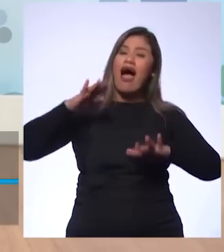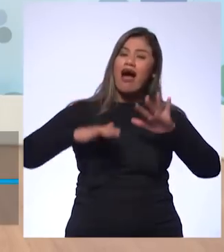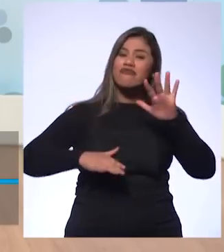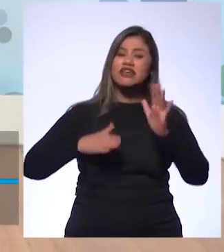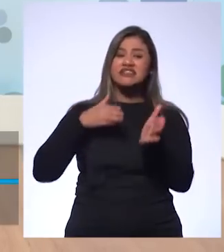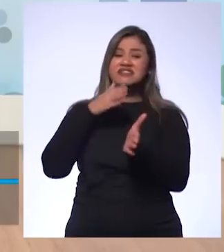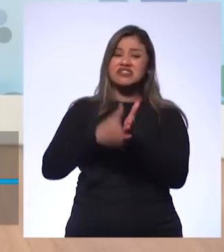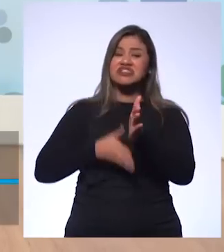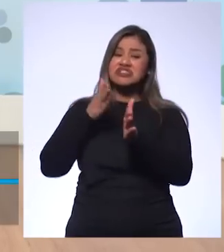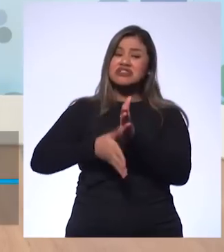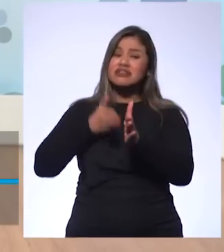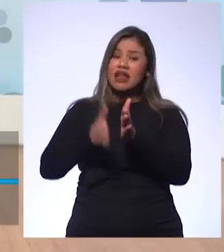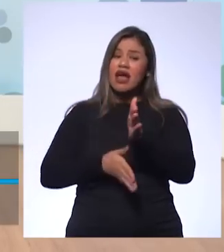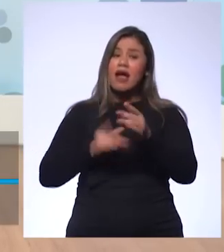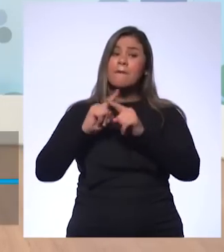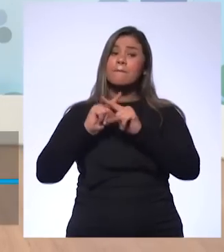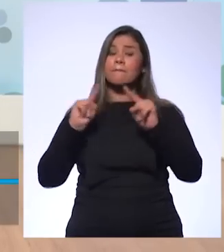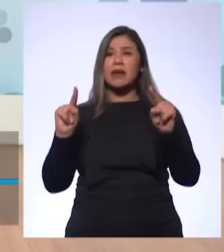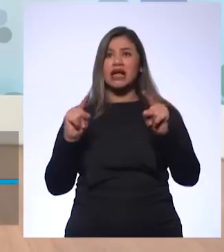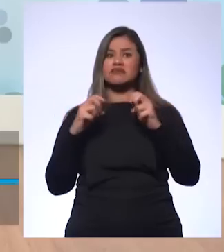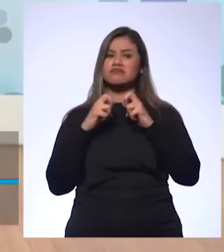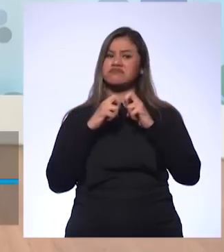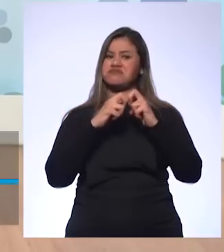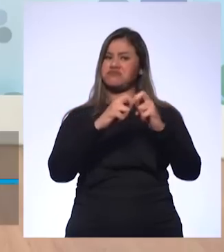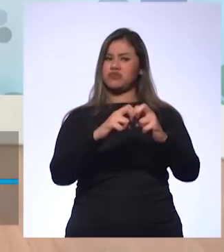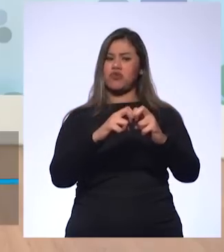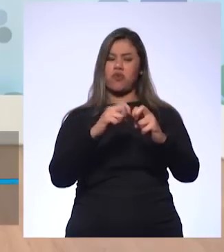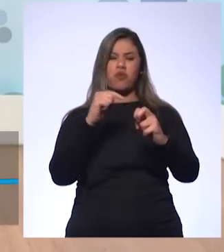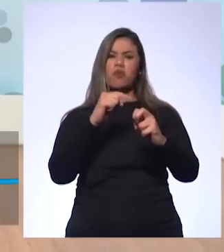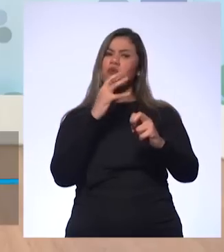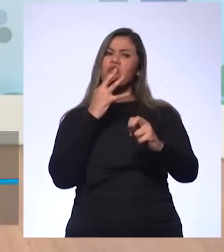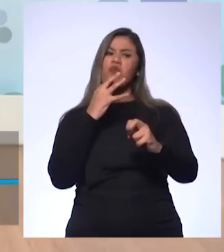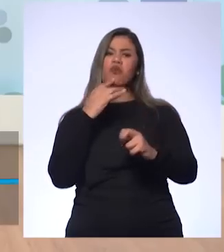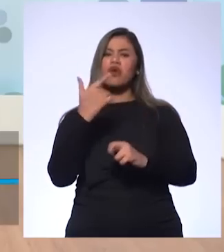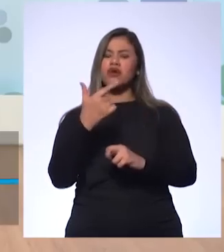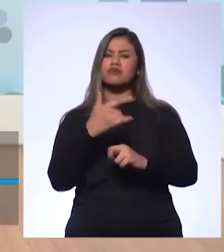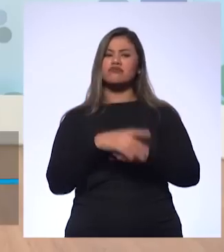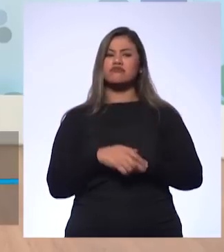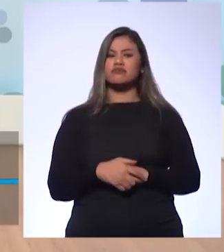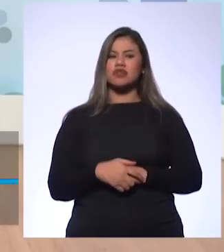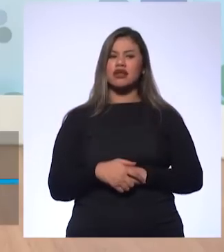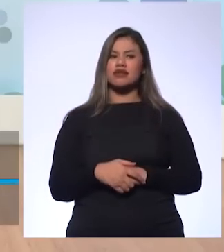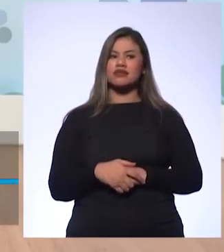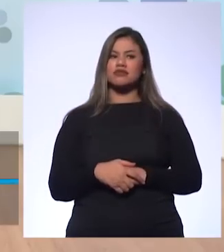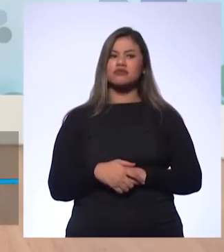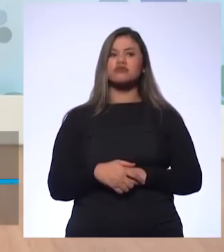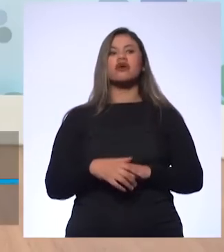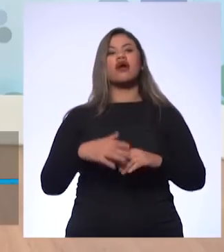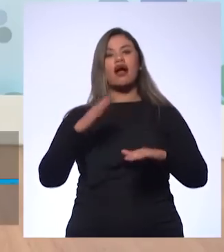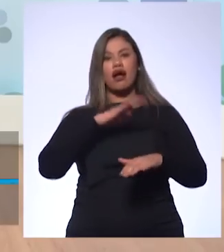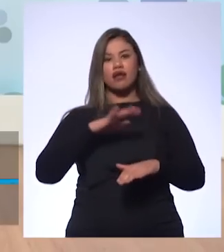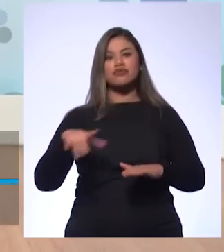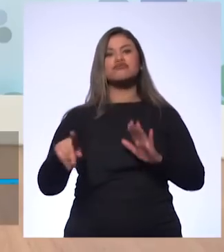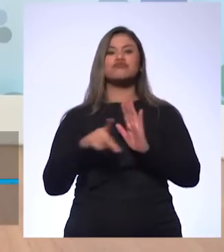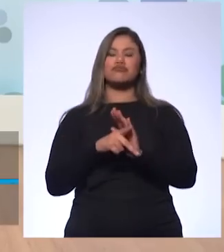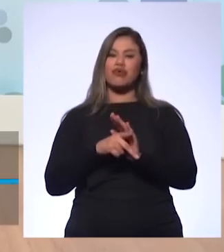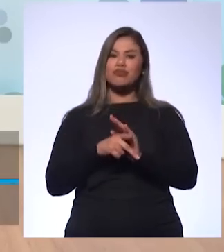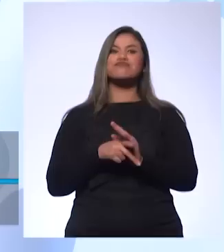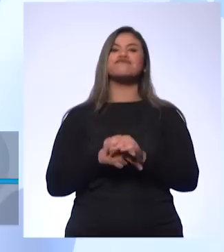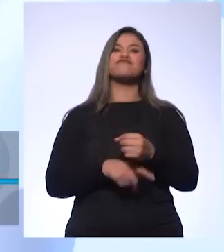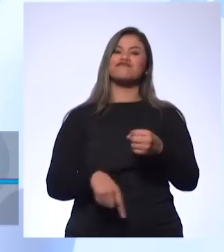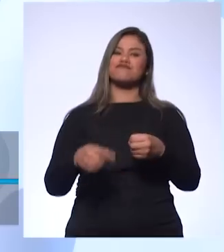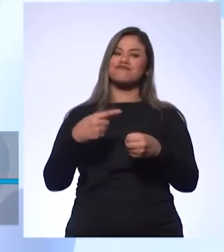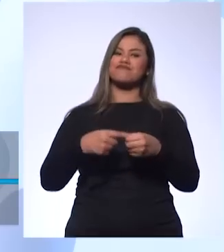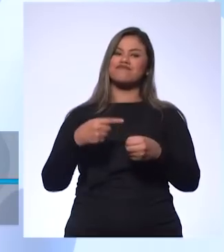ali, mas nunca peguei metrô, não conheço o metrô. E aluno que é da capital. Pro Mônica, então eu vou mais além.